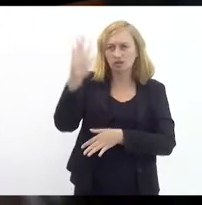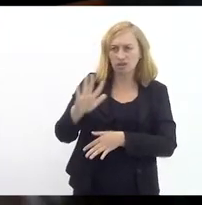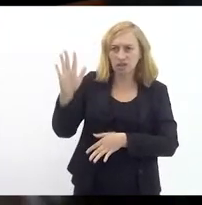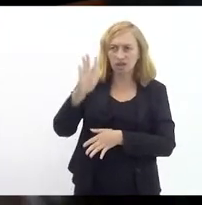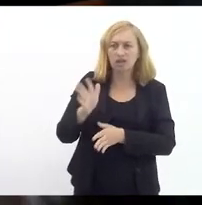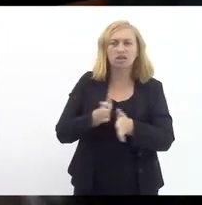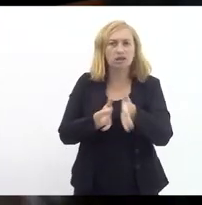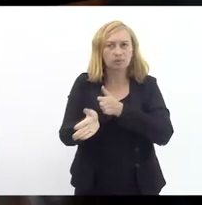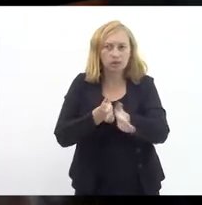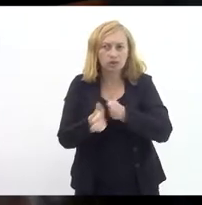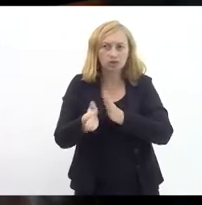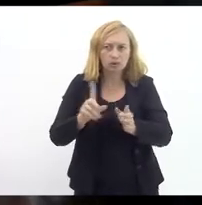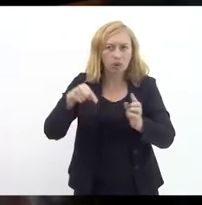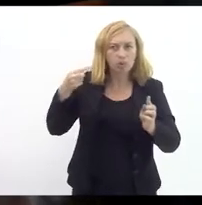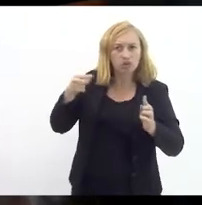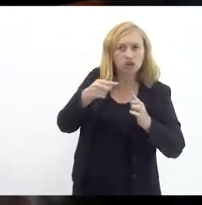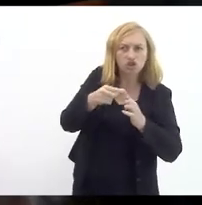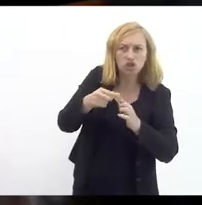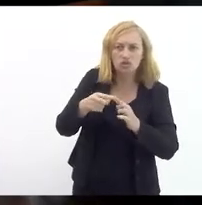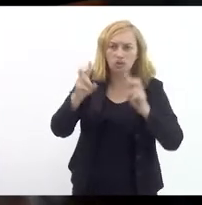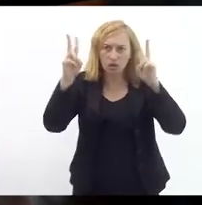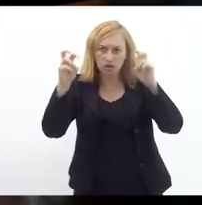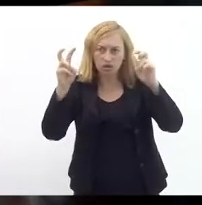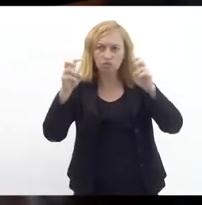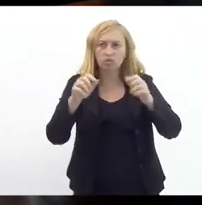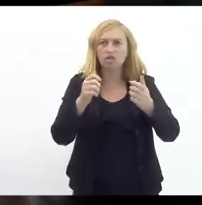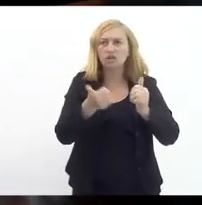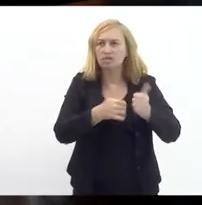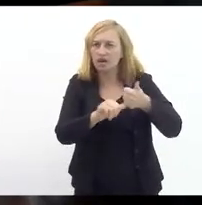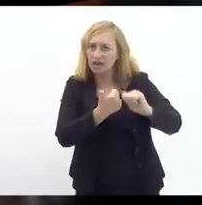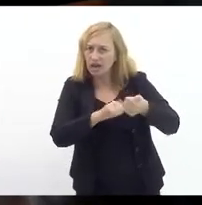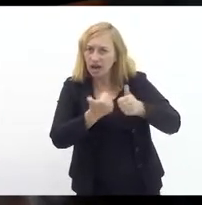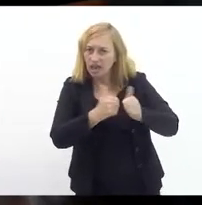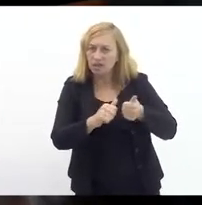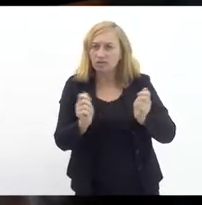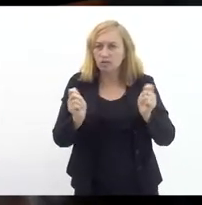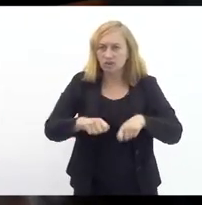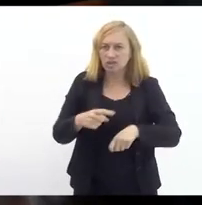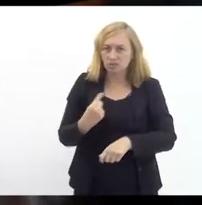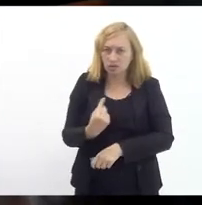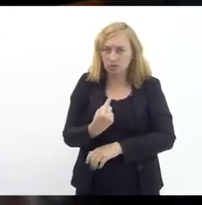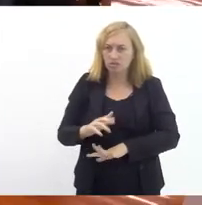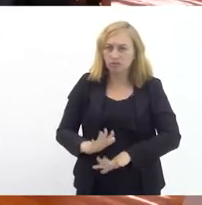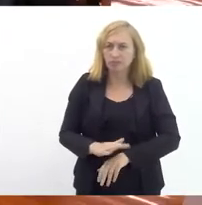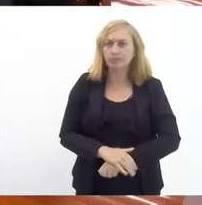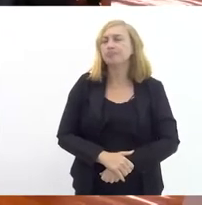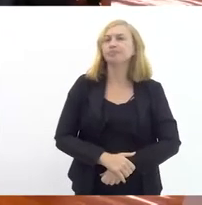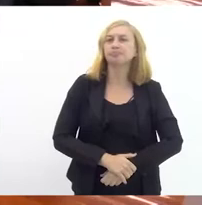objetiva que a gente pode avaliar de uma miscelânea de competências.